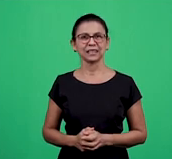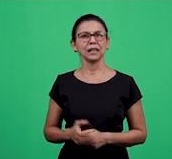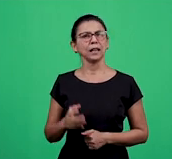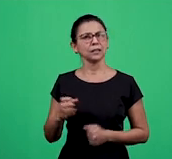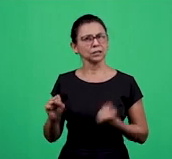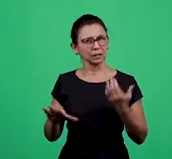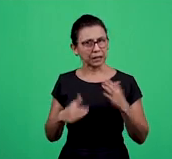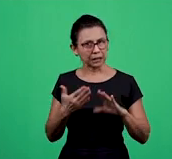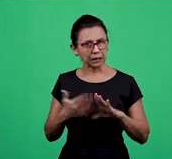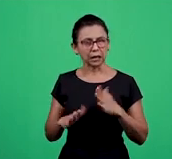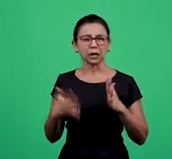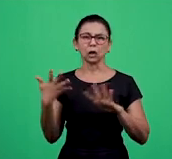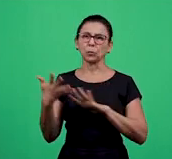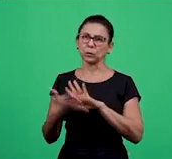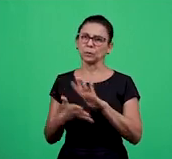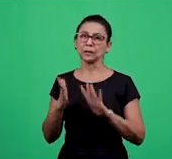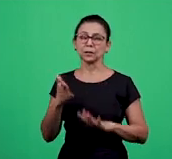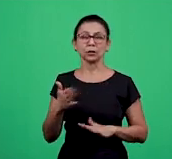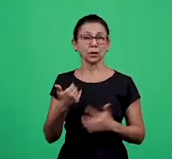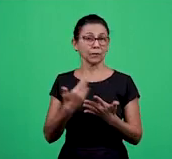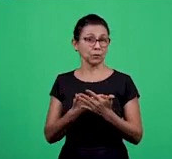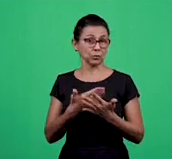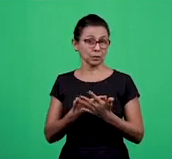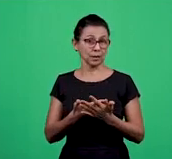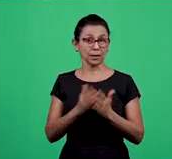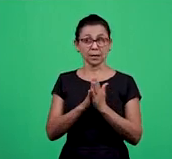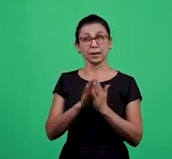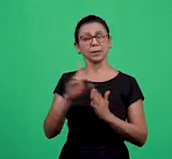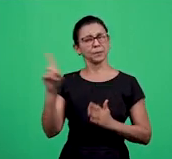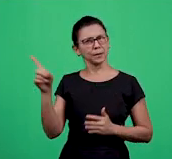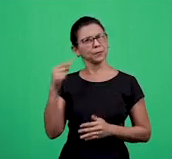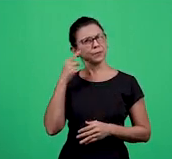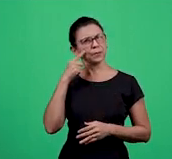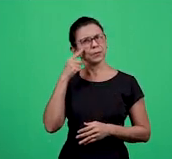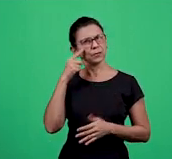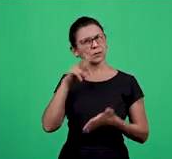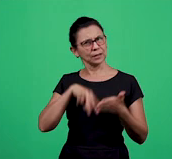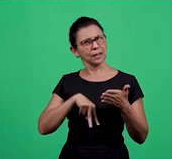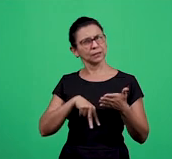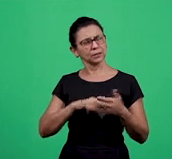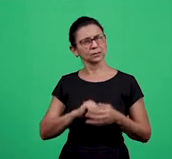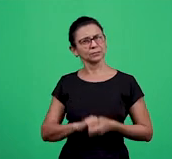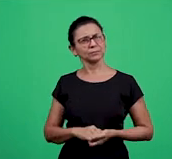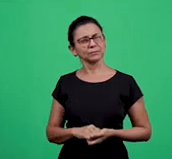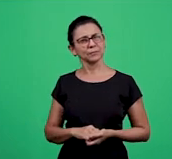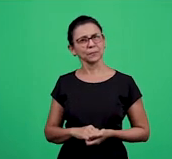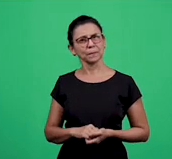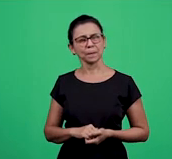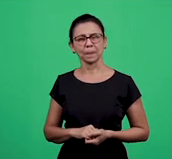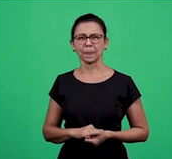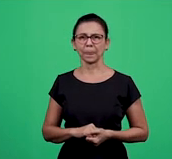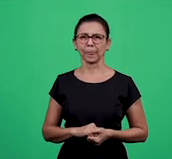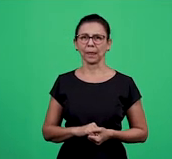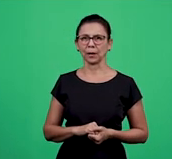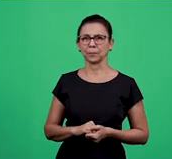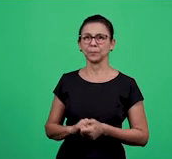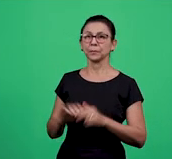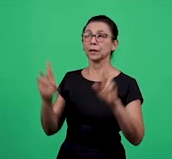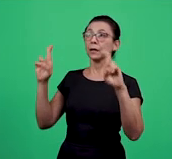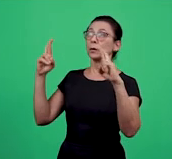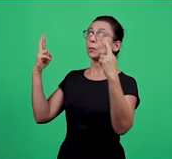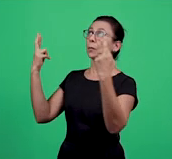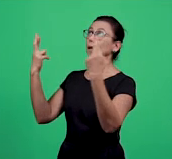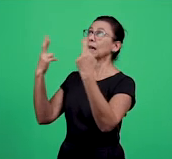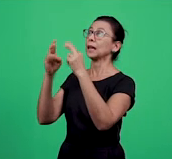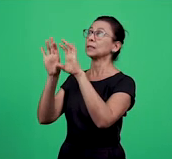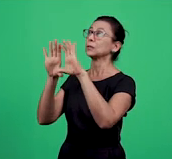Cantamos os louvores, agora nós vamos estudar a palavra do Senhor. Vamos ler o texto junto com a tia? Também, o reino